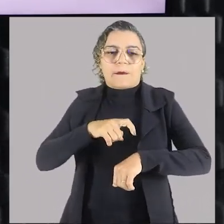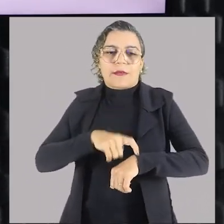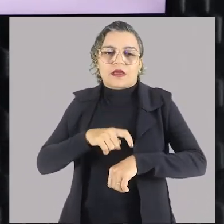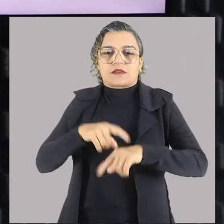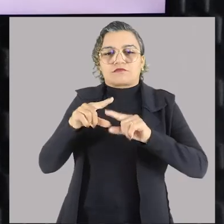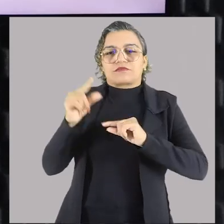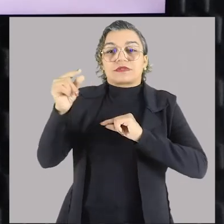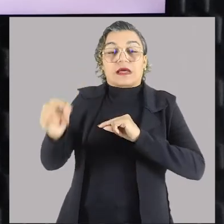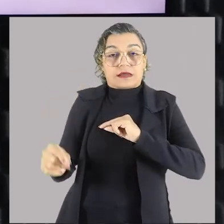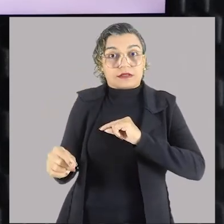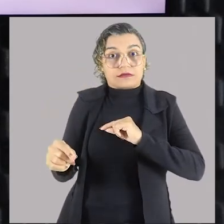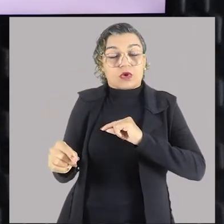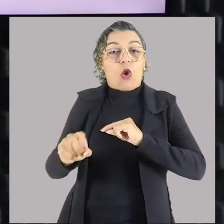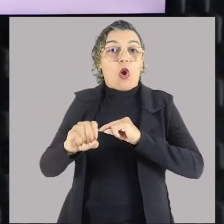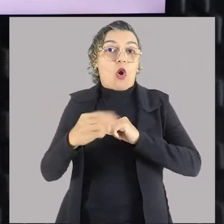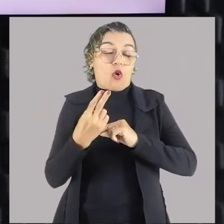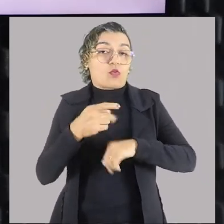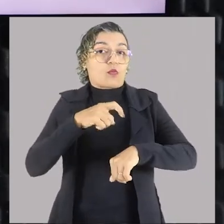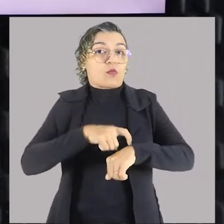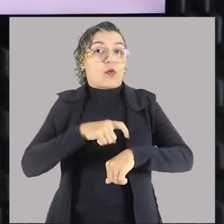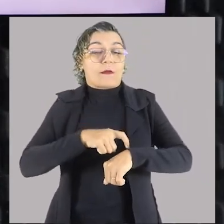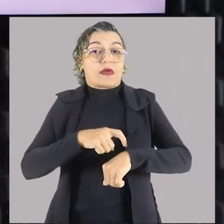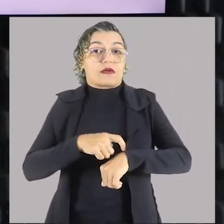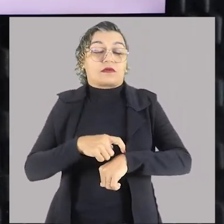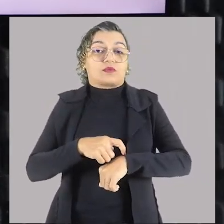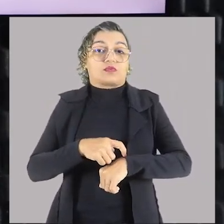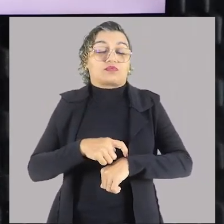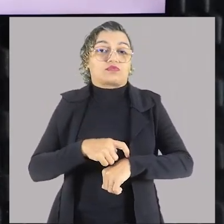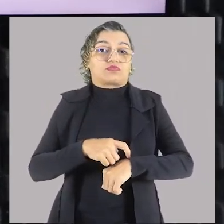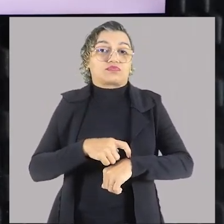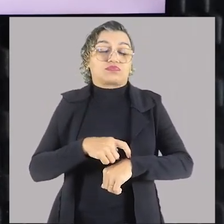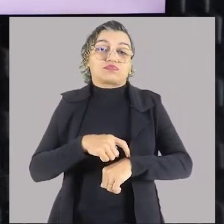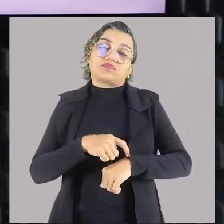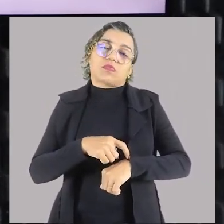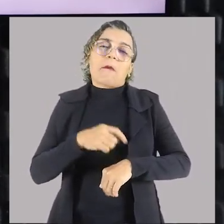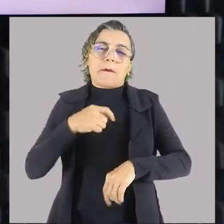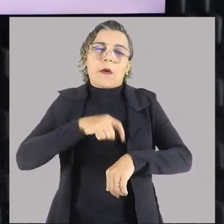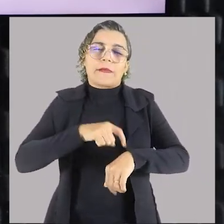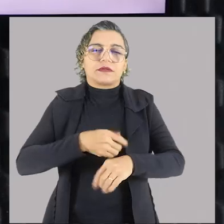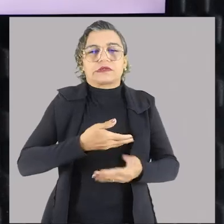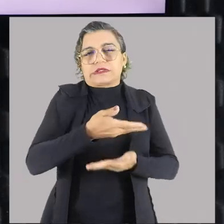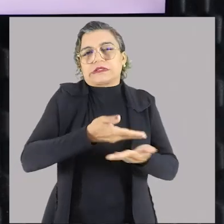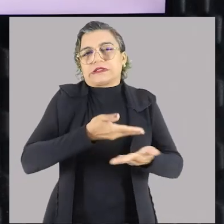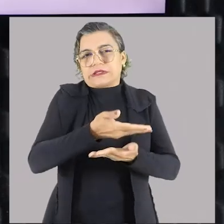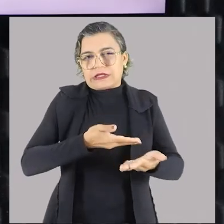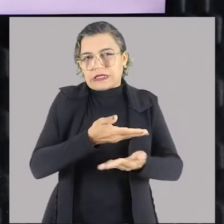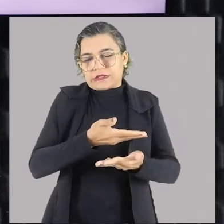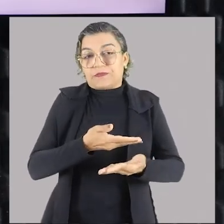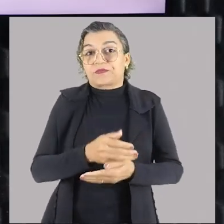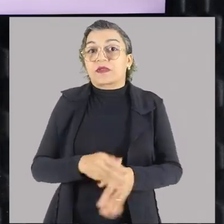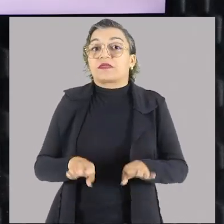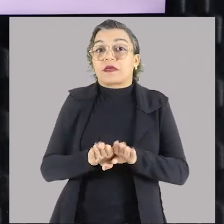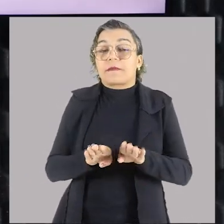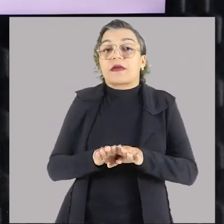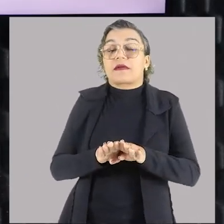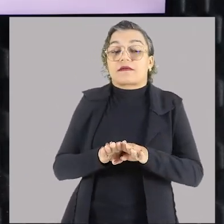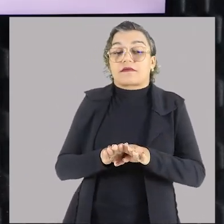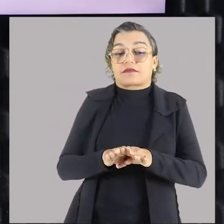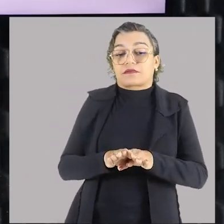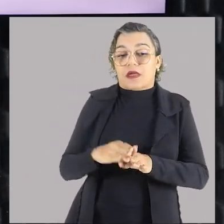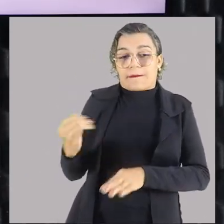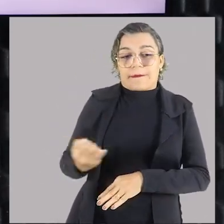ou quando você vai concluir ou finalizar uma interação social. Também é importante, esse attention que eu coloquei